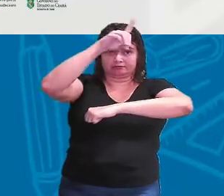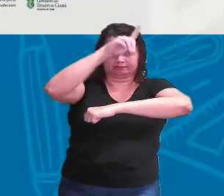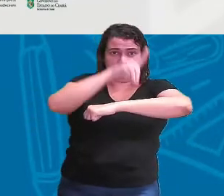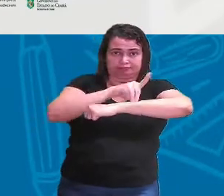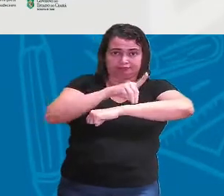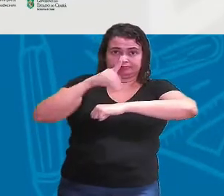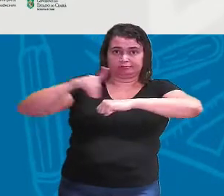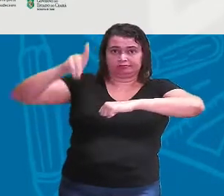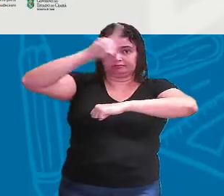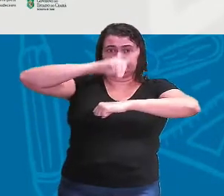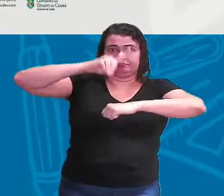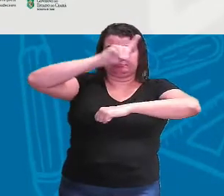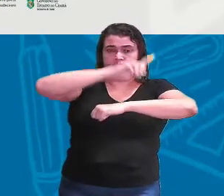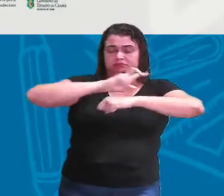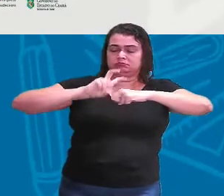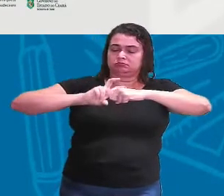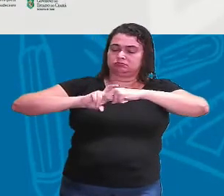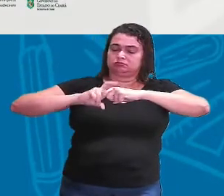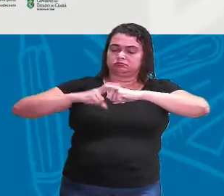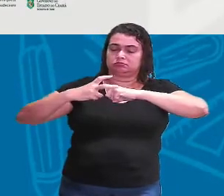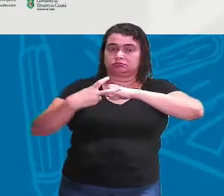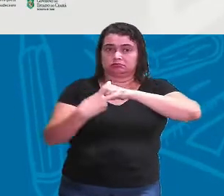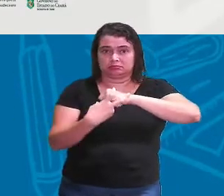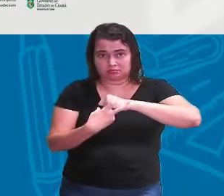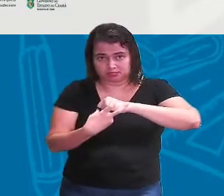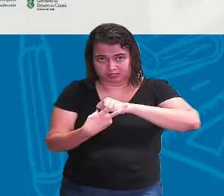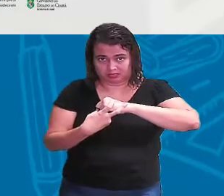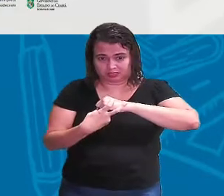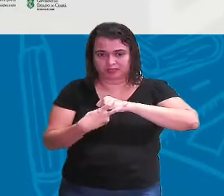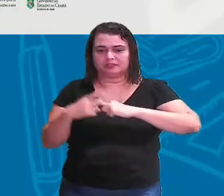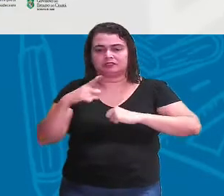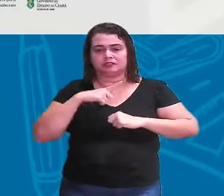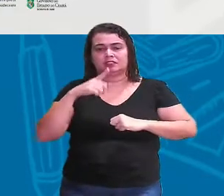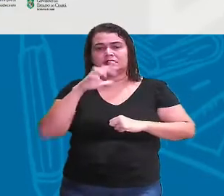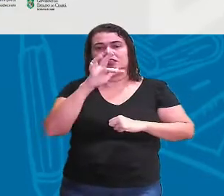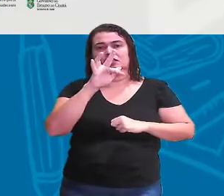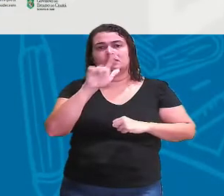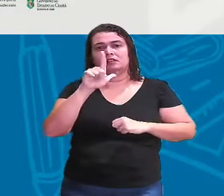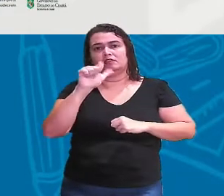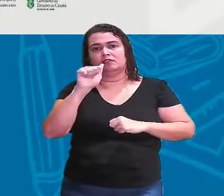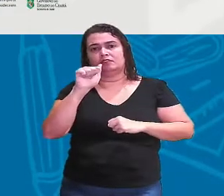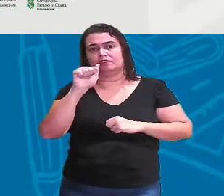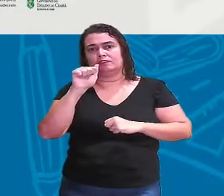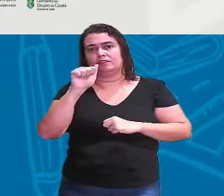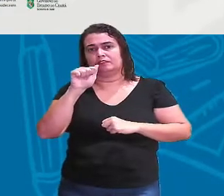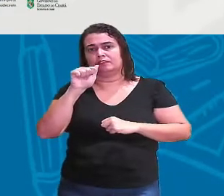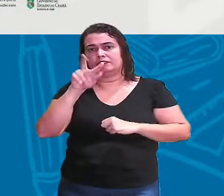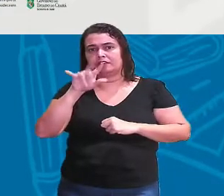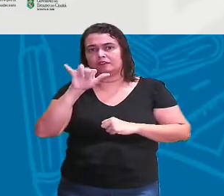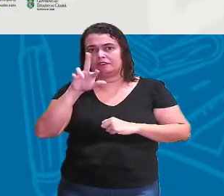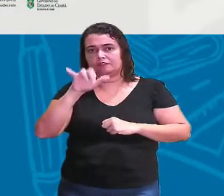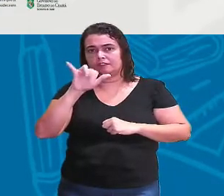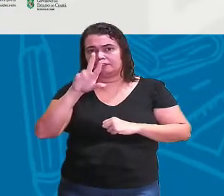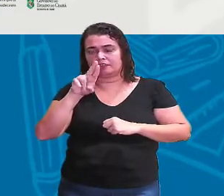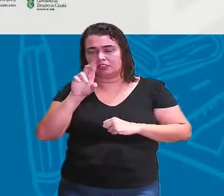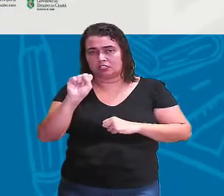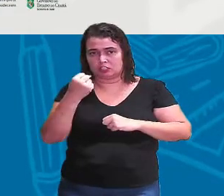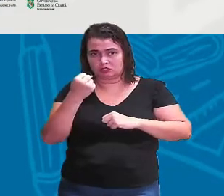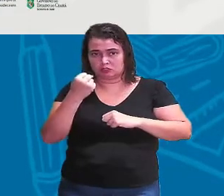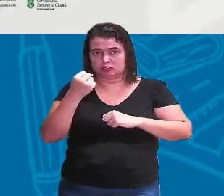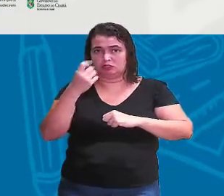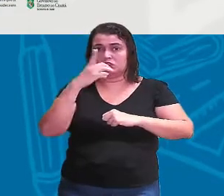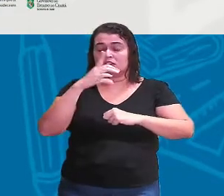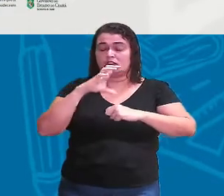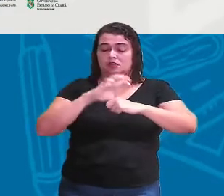chama de flavivírus. Quando eu falo da chikungunya, togavírus. Por quê, gente? O objetivo da gente é, com certeza, aumentar